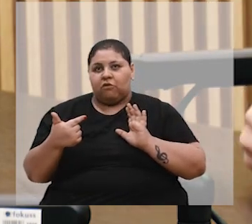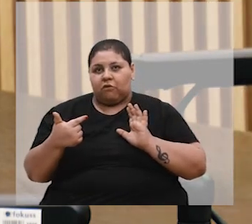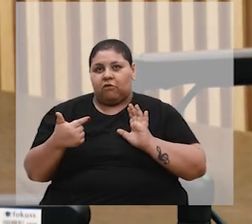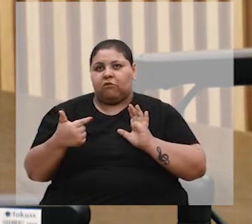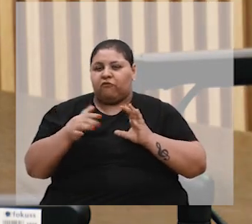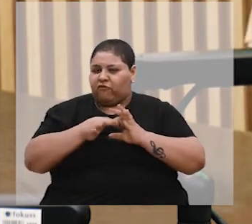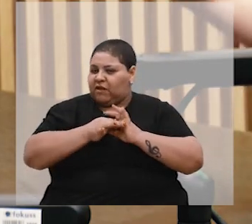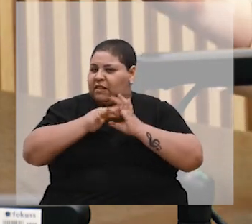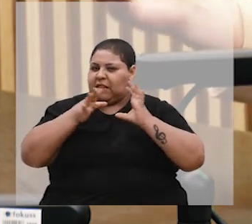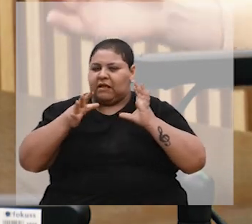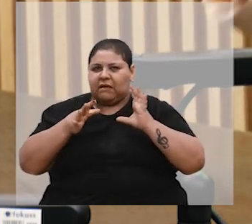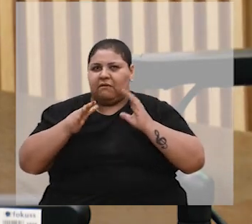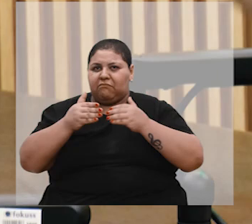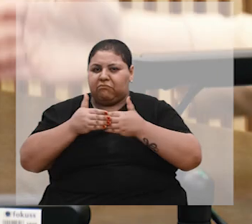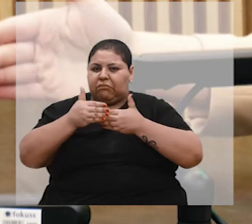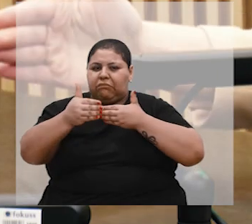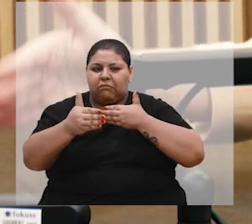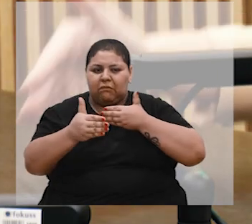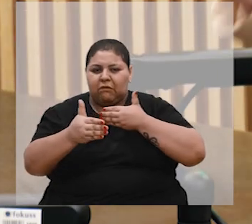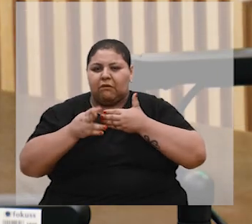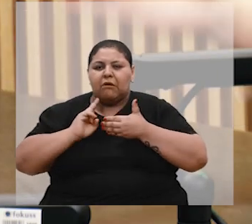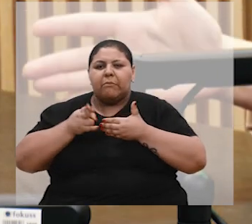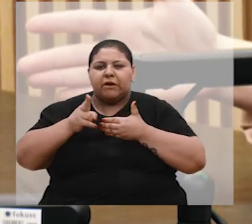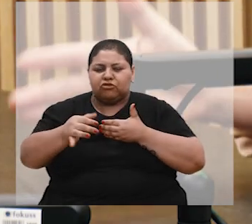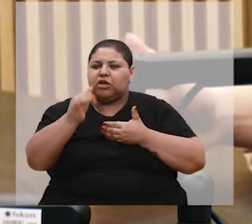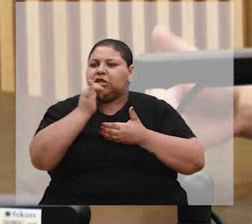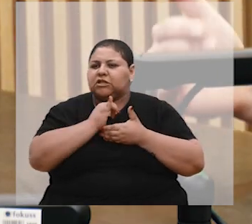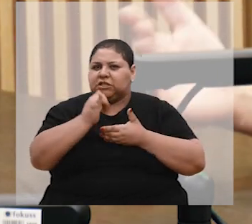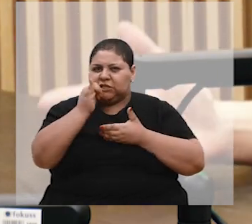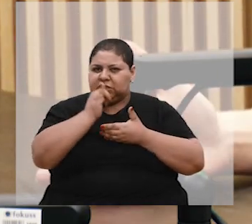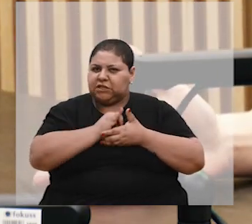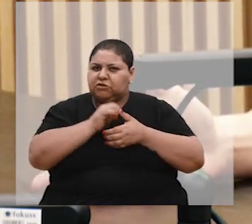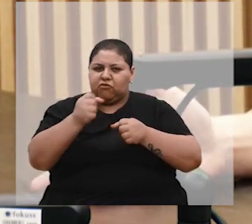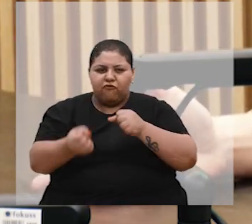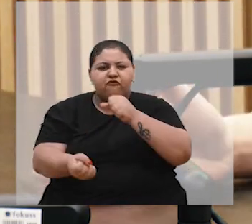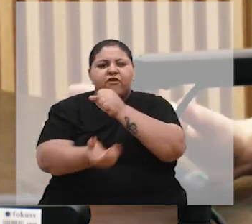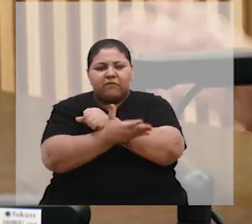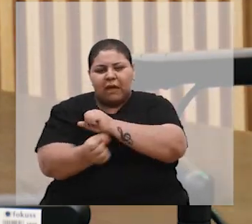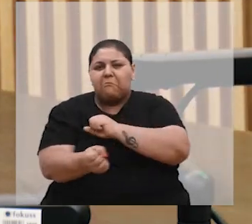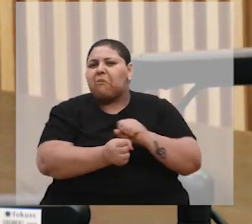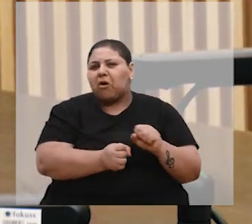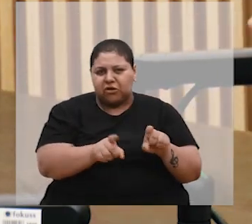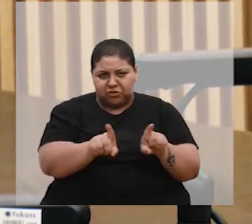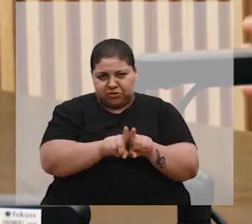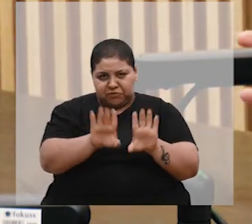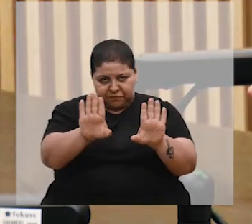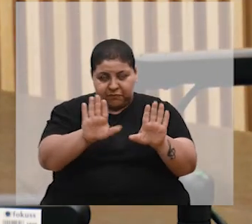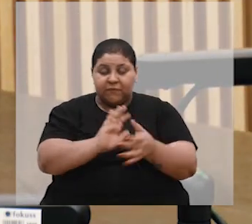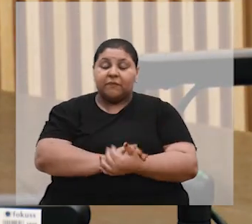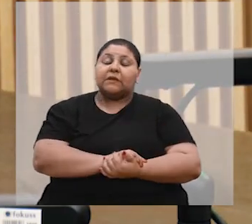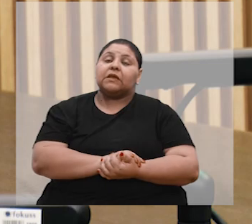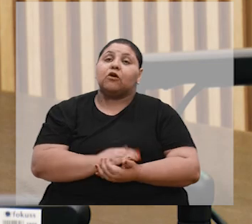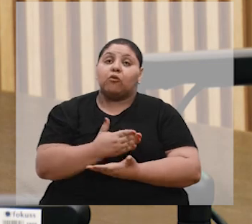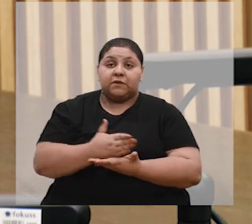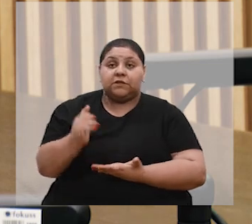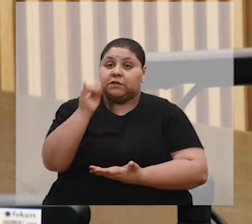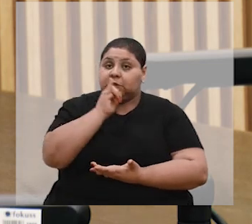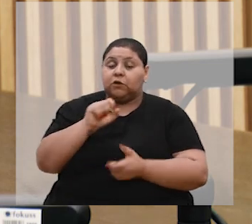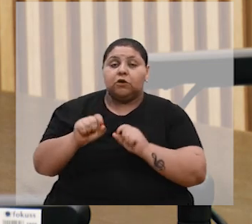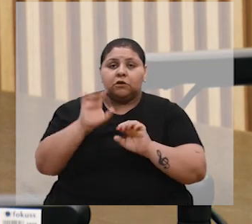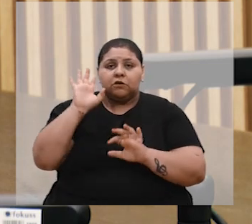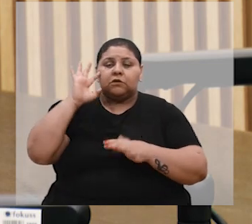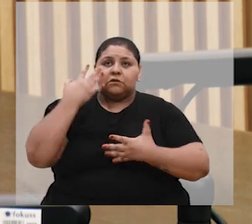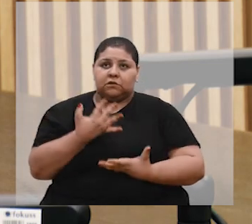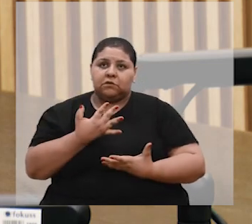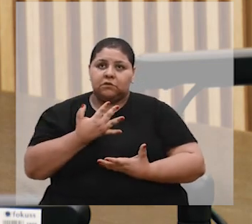bem aberto. Se quiser prorrogação de prazo para continuar testando, tentando corromper, é possível. Bom, então começamos pelo teste. O que acontece?